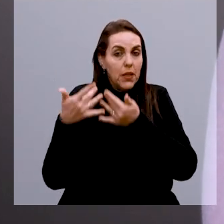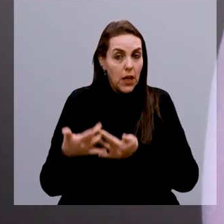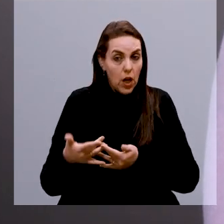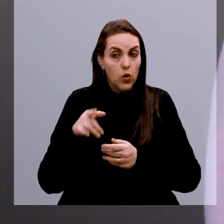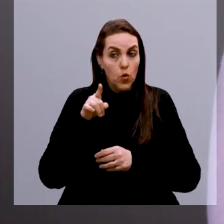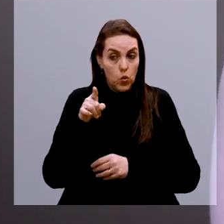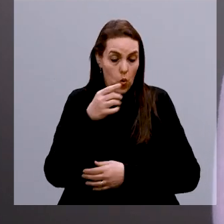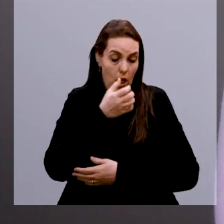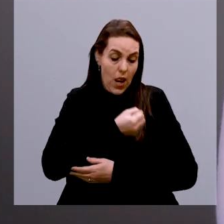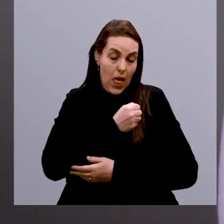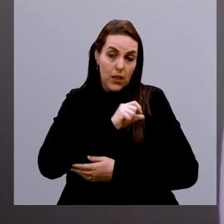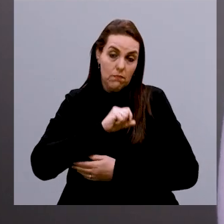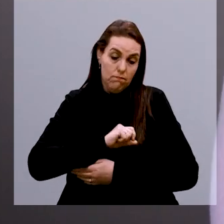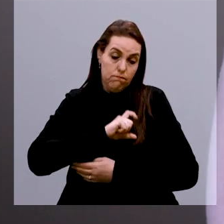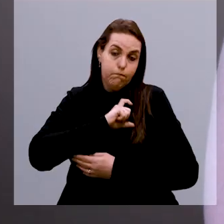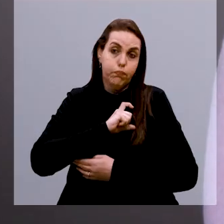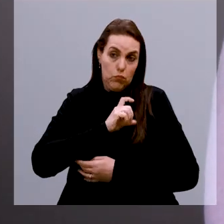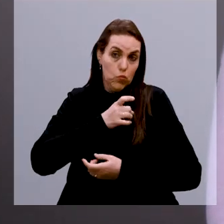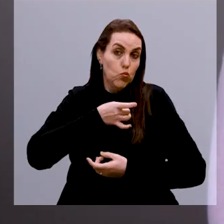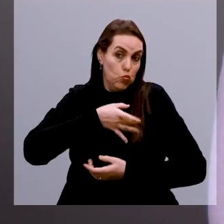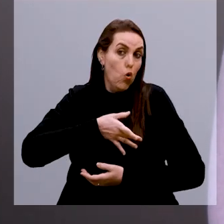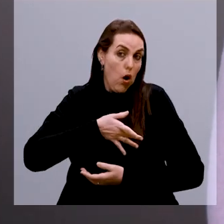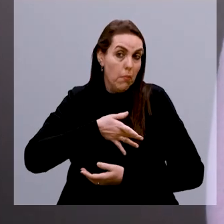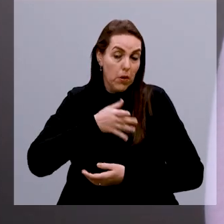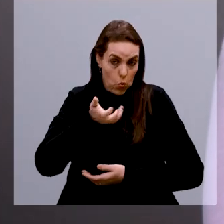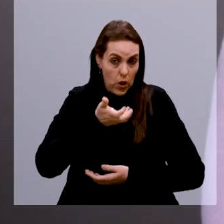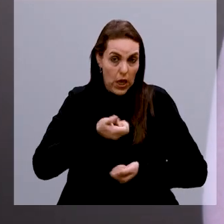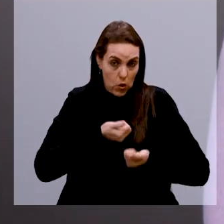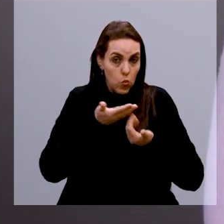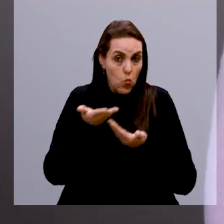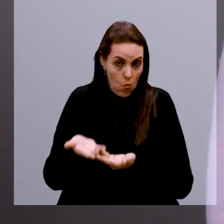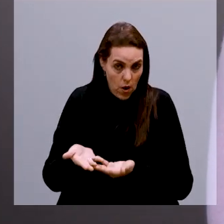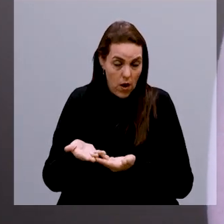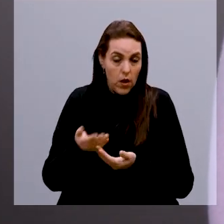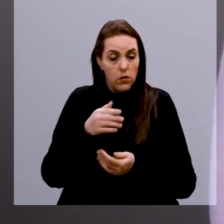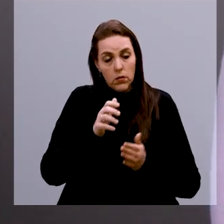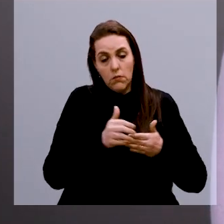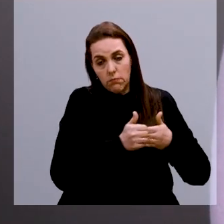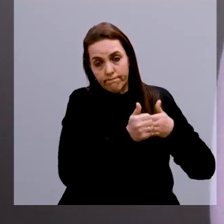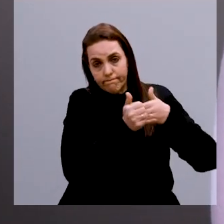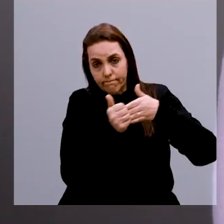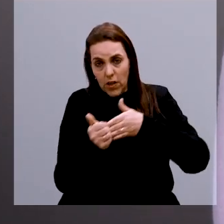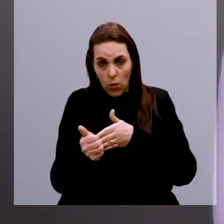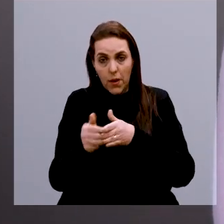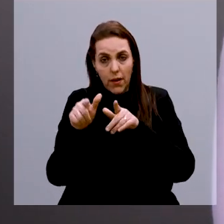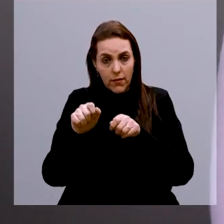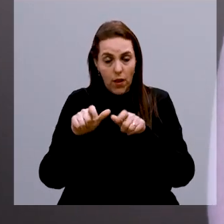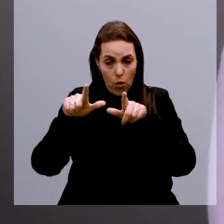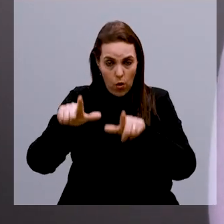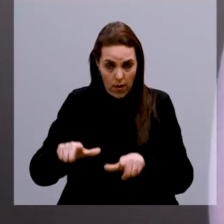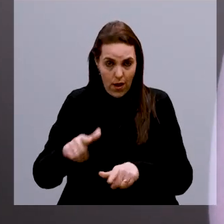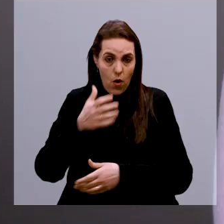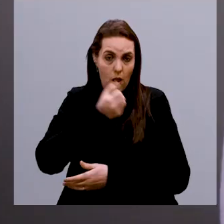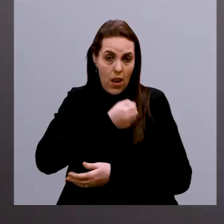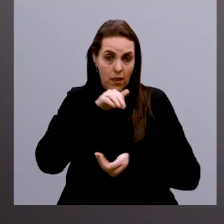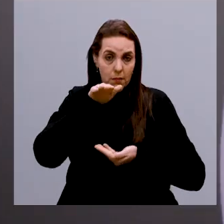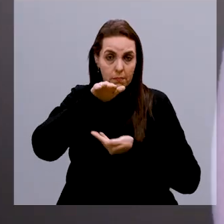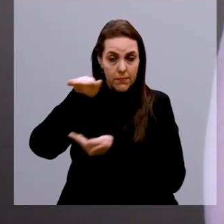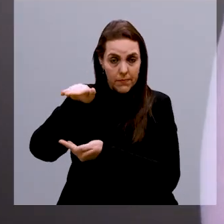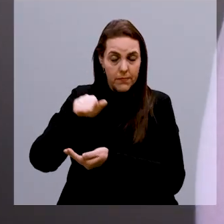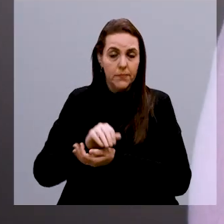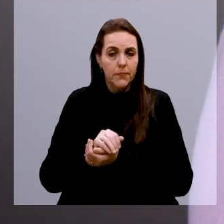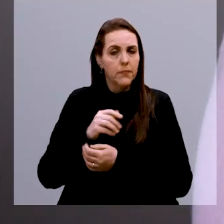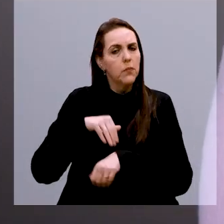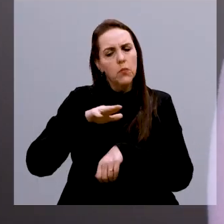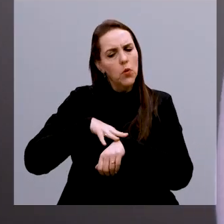Explicando para elas, olha, tu tem esse leite excedente, se tu quiser doar, né? A gente te direciona até o banco de leite, né? Se tiver interesse,